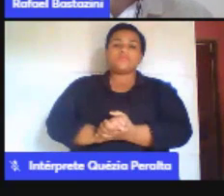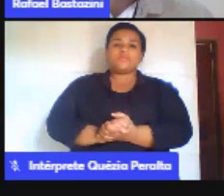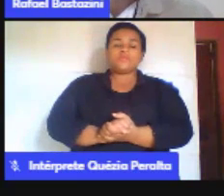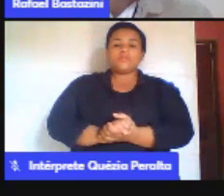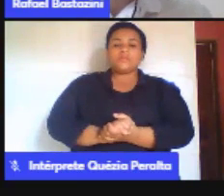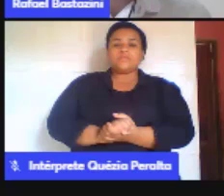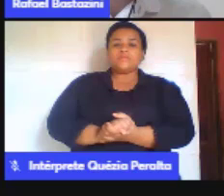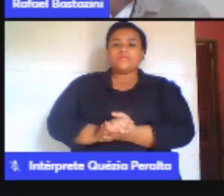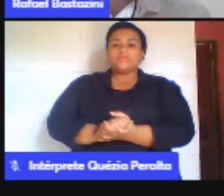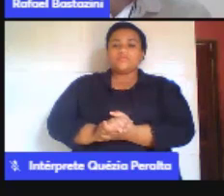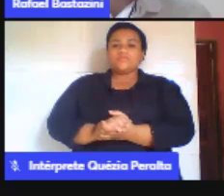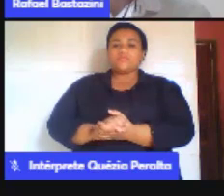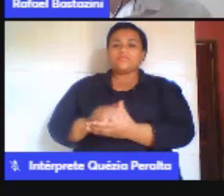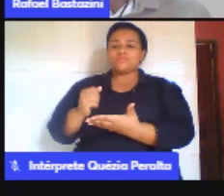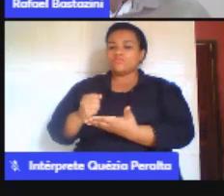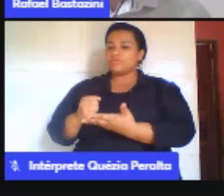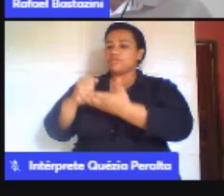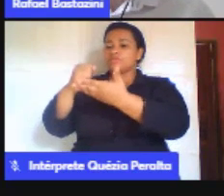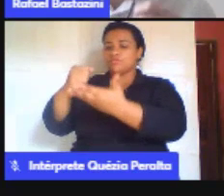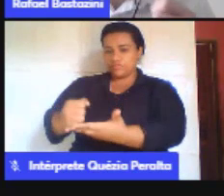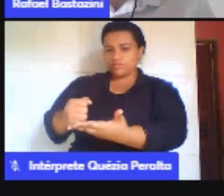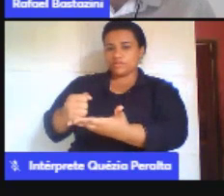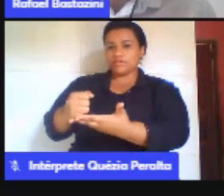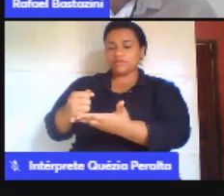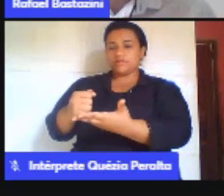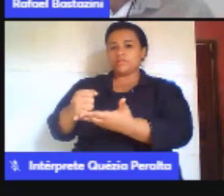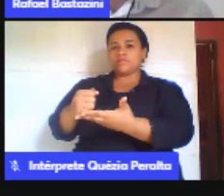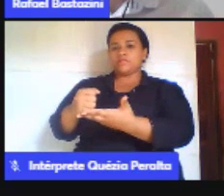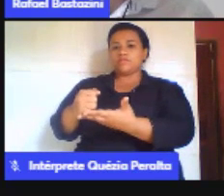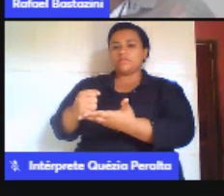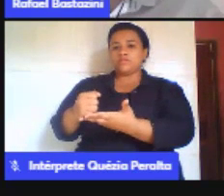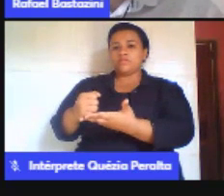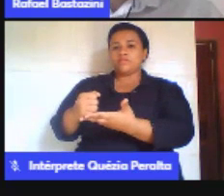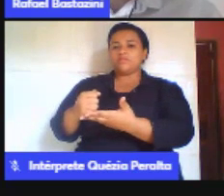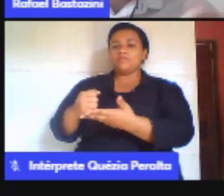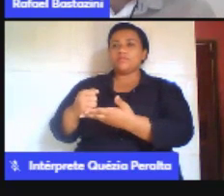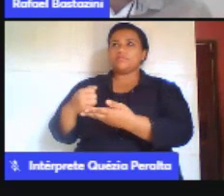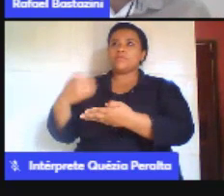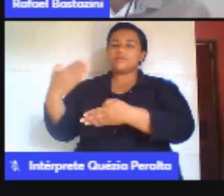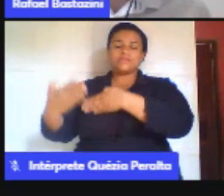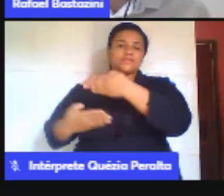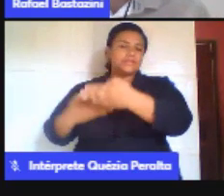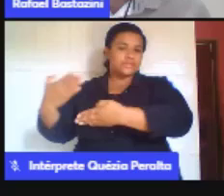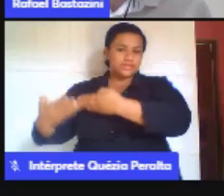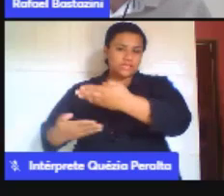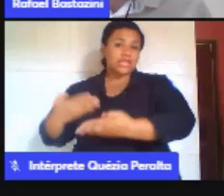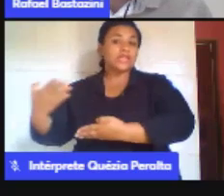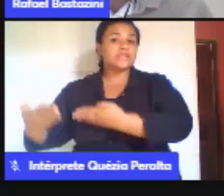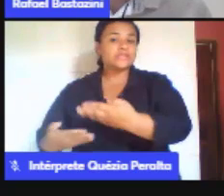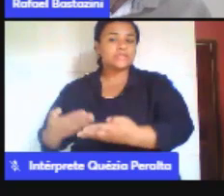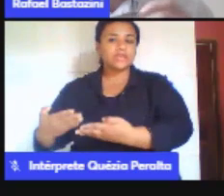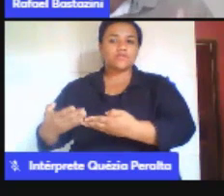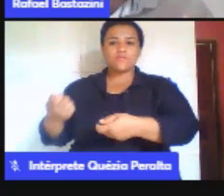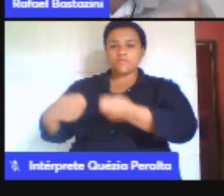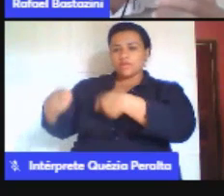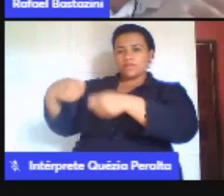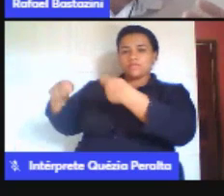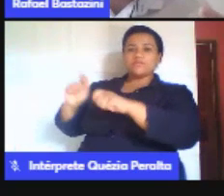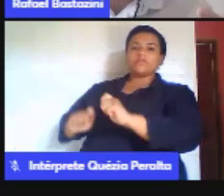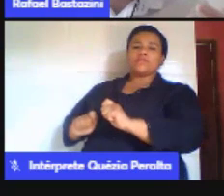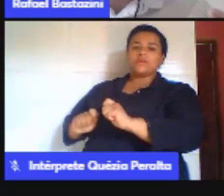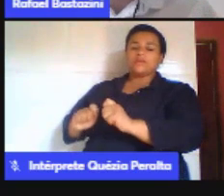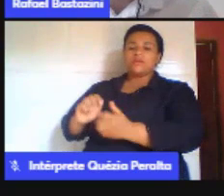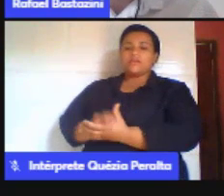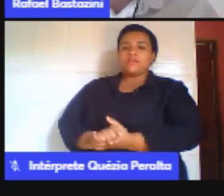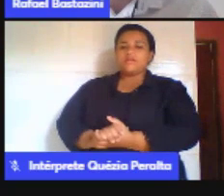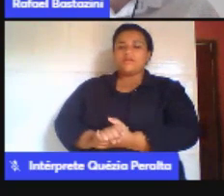aquele pequeno proprietário, começou a ter acesso a crédito, começou a ter acesso a maquinários, começou a aumentar